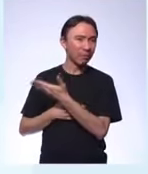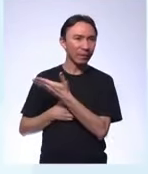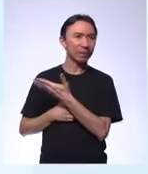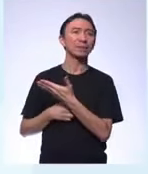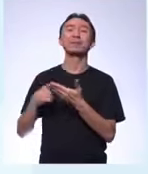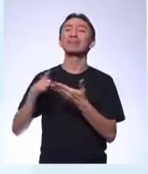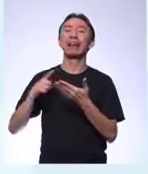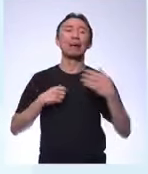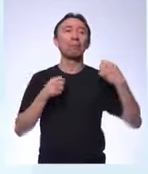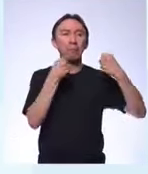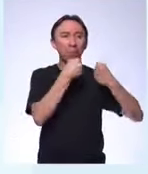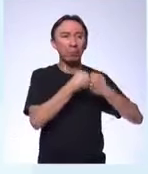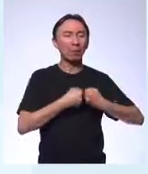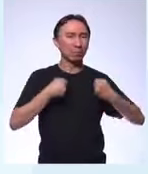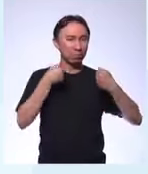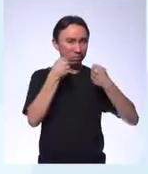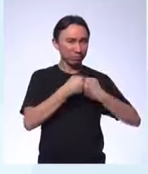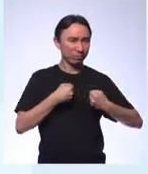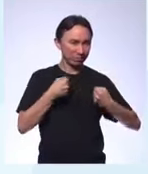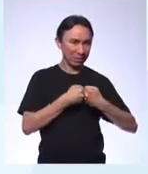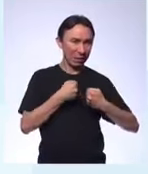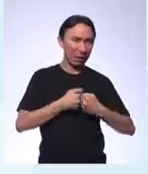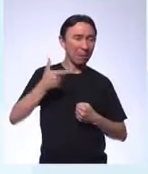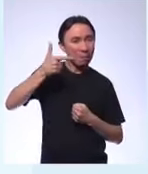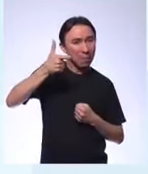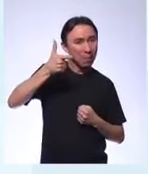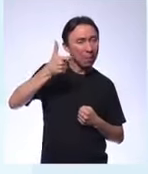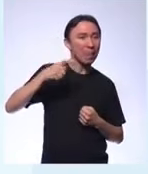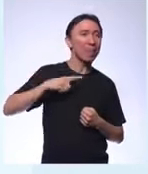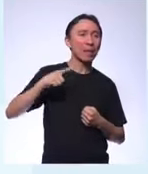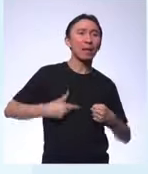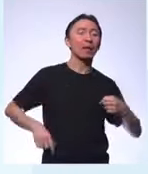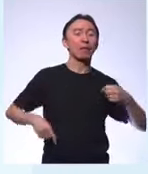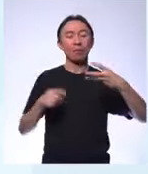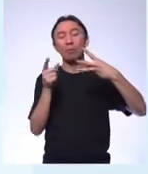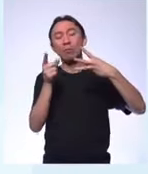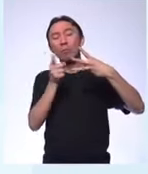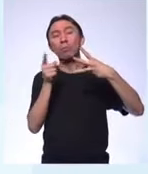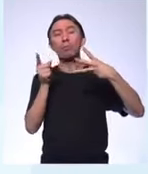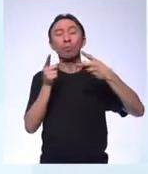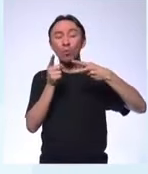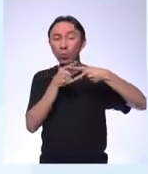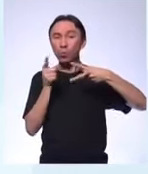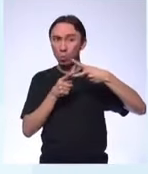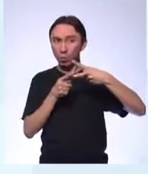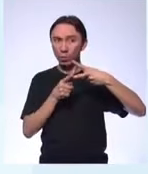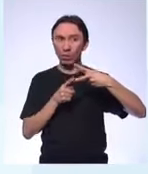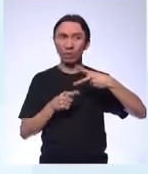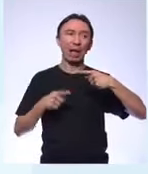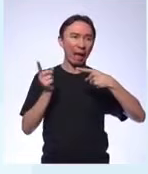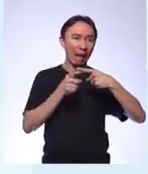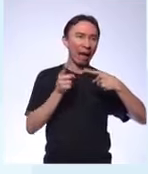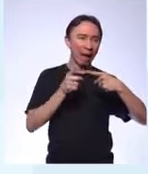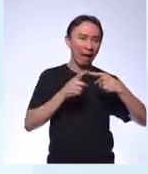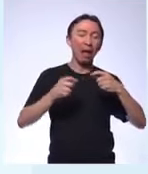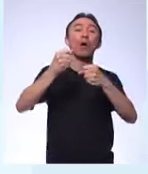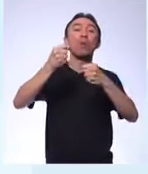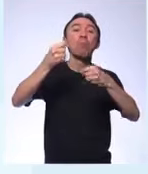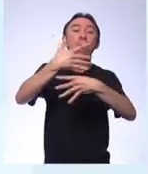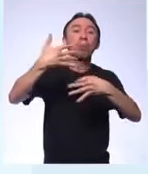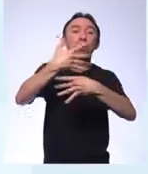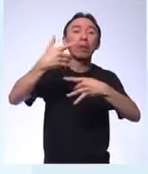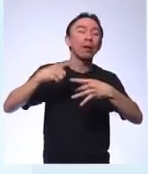resistência armada, ela vai ter 2 braços, 2 frentes aí. A guerrilha urbana, onde promoviam-se assaltos